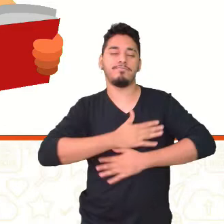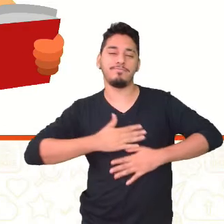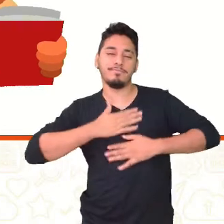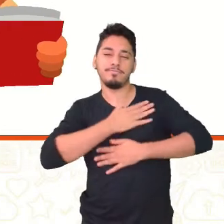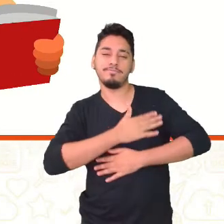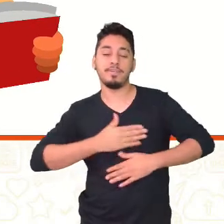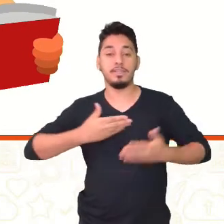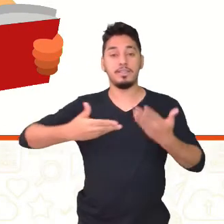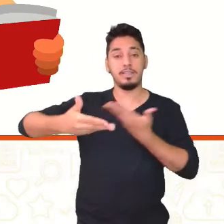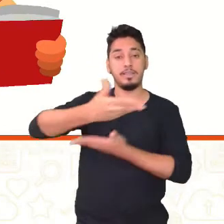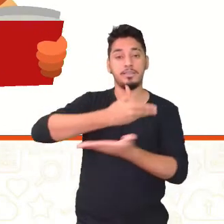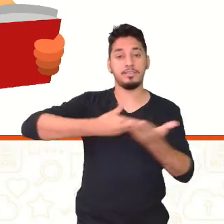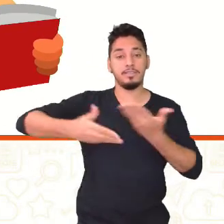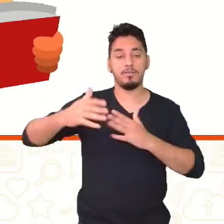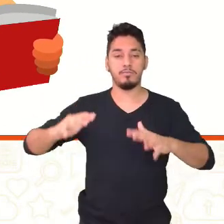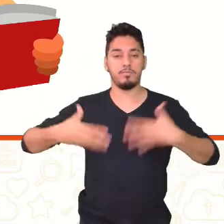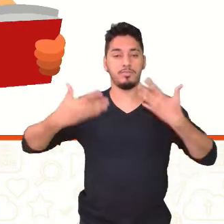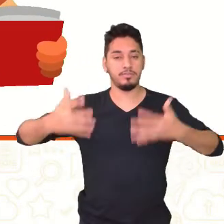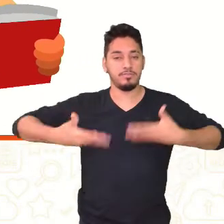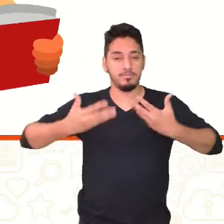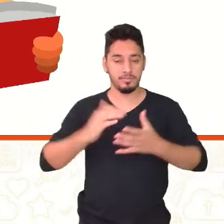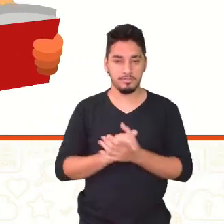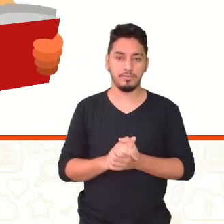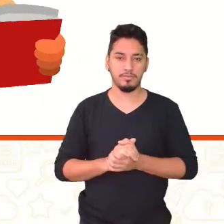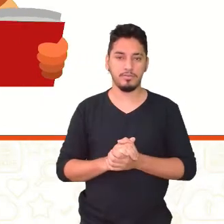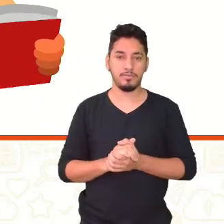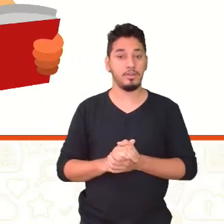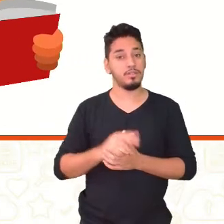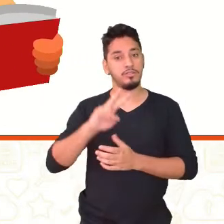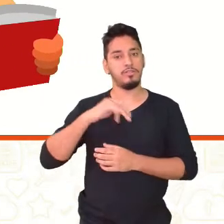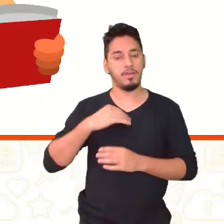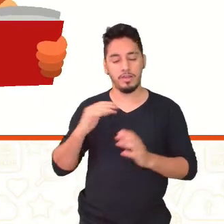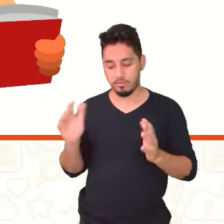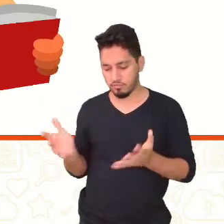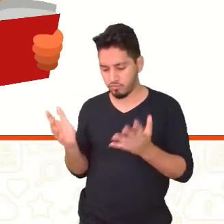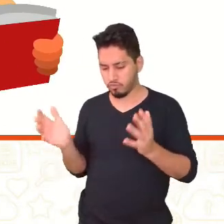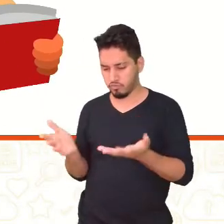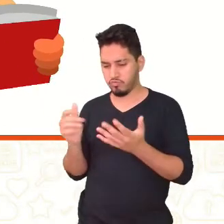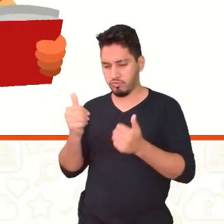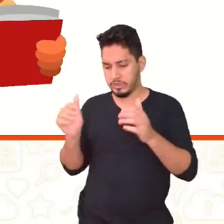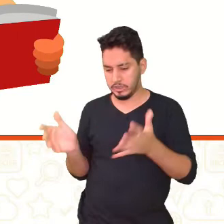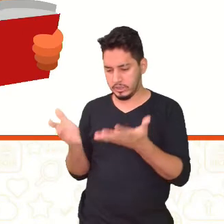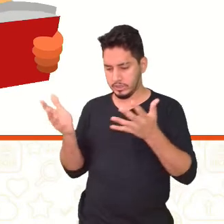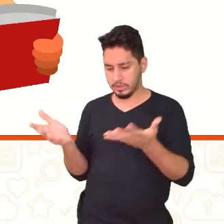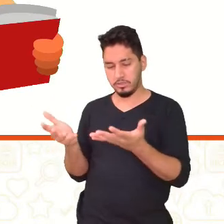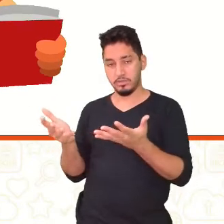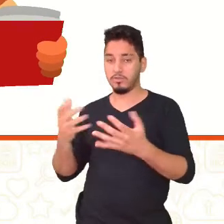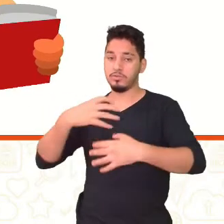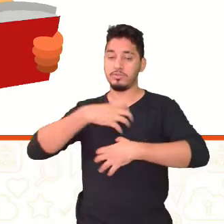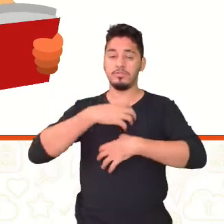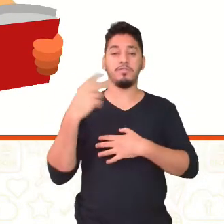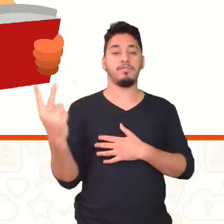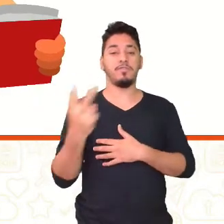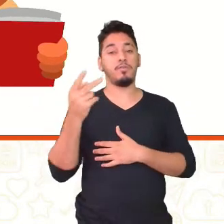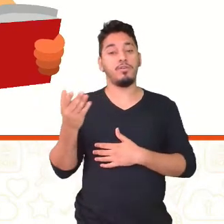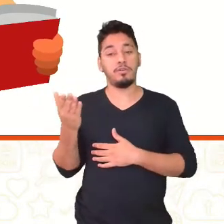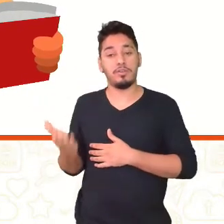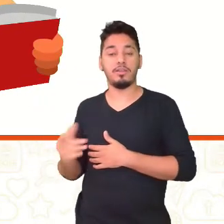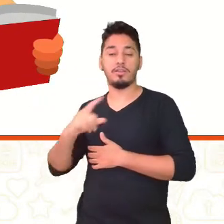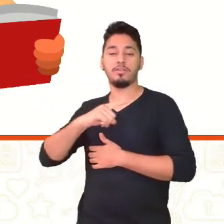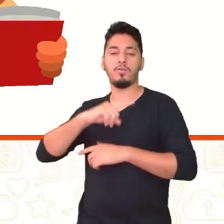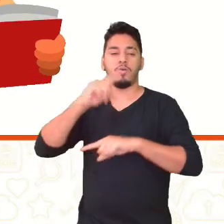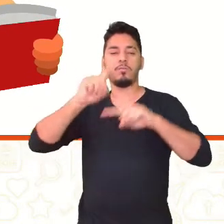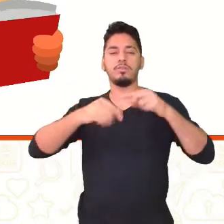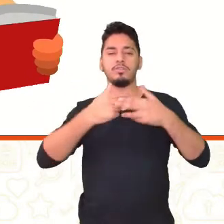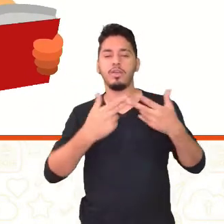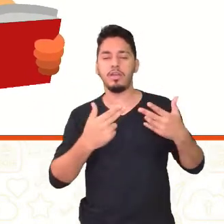à interação, à motivação, né, e a gente vai estimular isso. Então, o sentido de valor, o valor que ele atribui a um